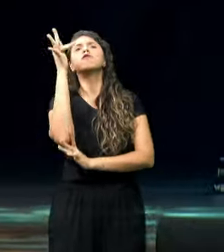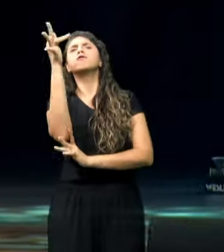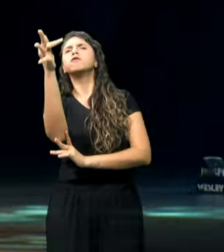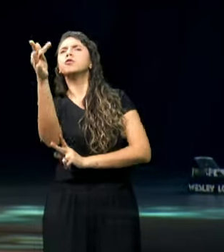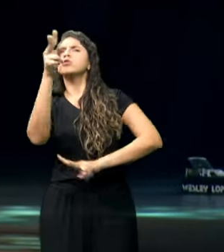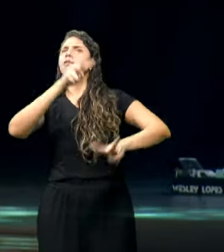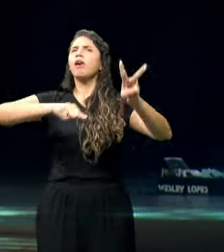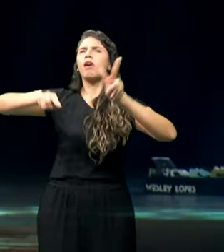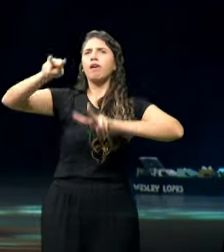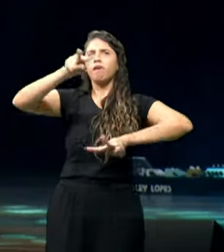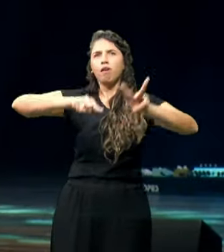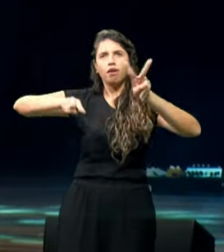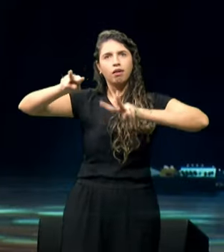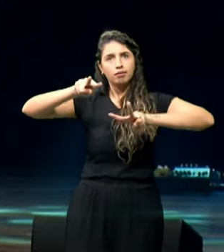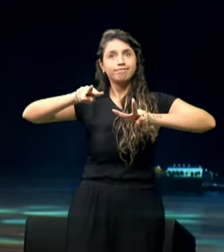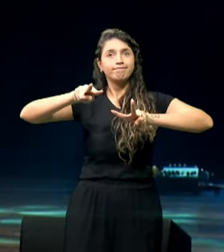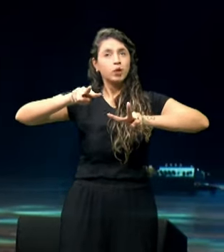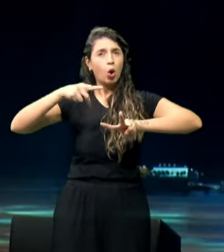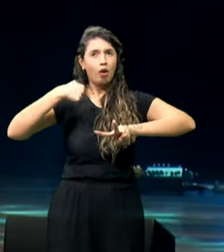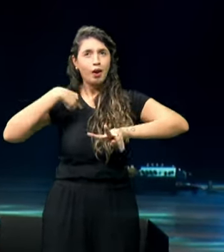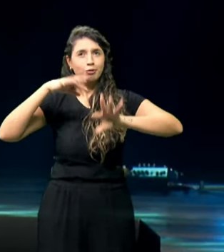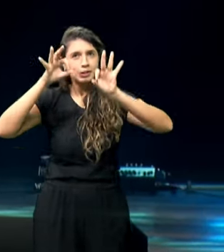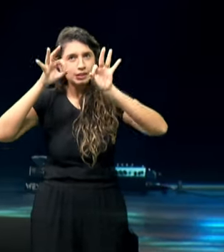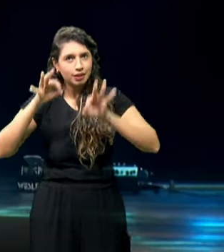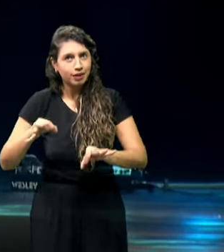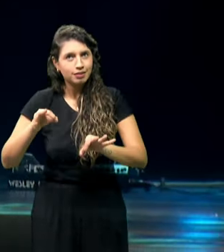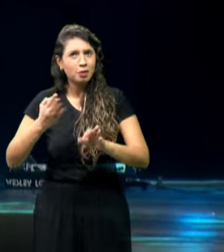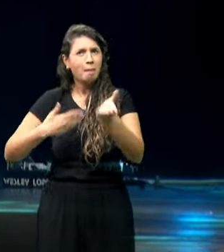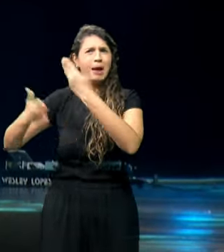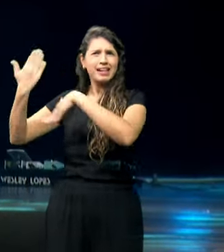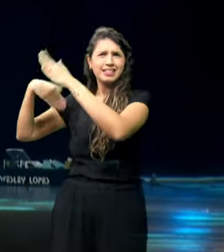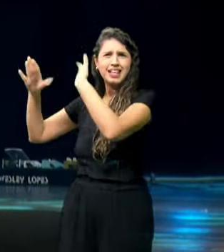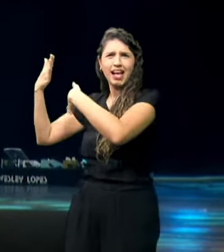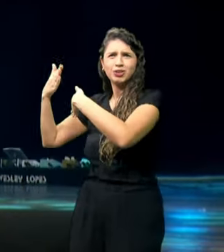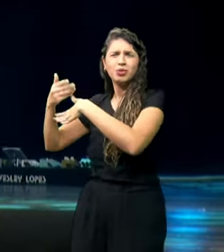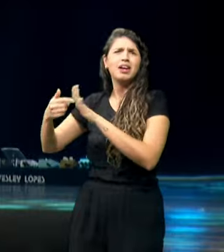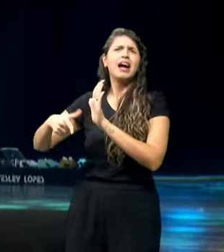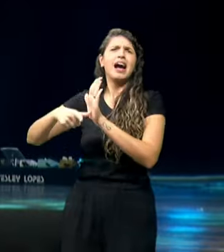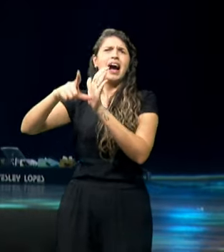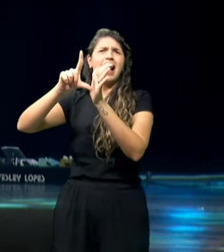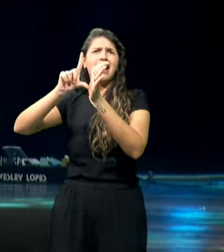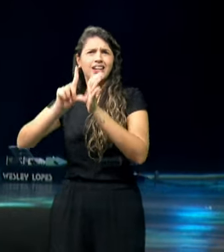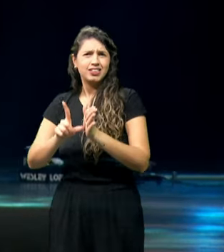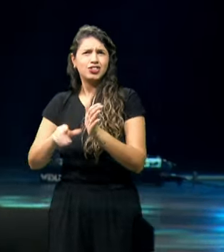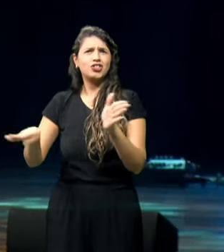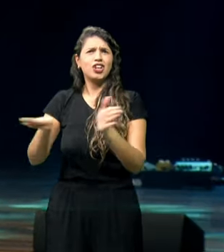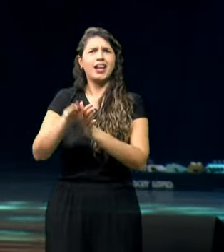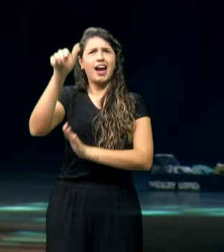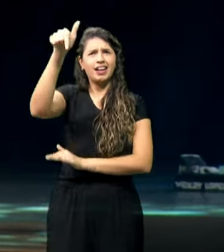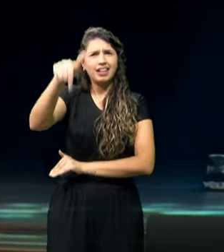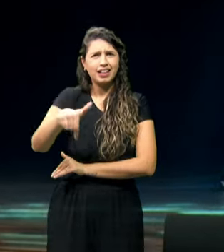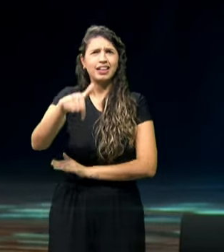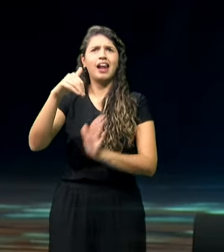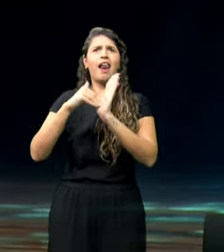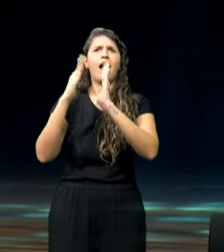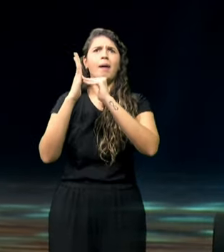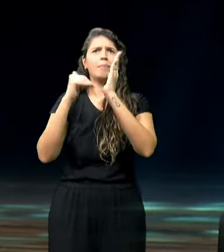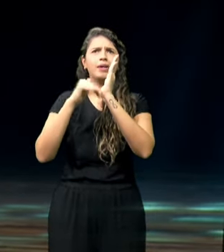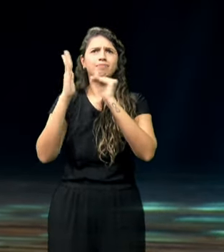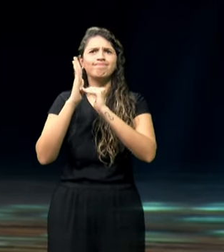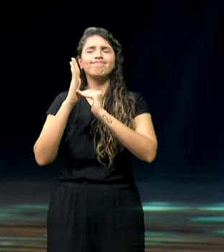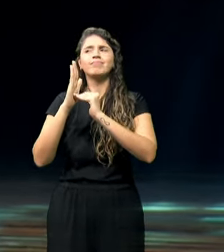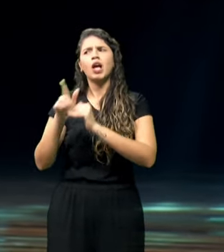certeza que anos atrás, antes de vocês terem esse teatro, aqui No coração do Rina, ele imaginava, pô, um dia eu